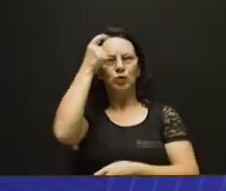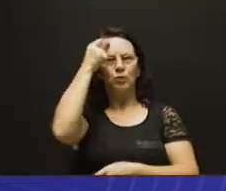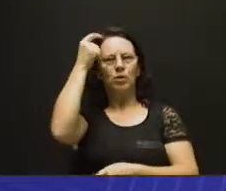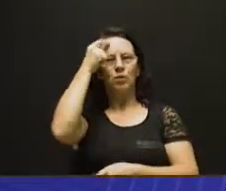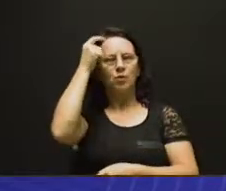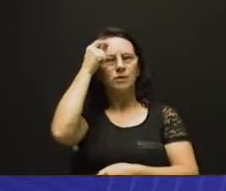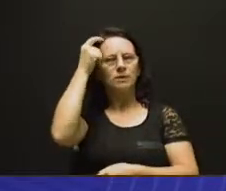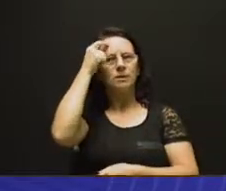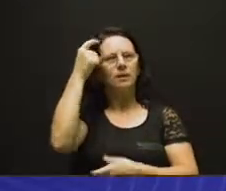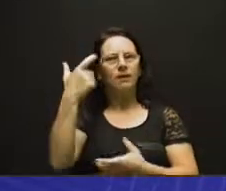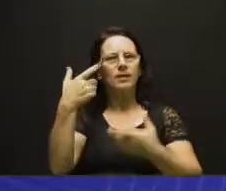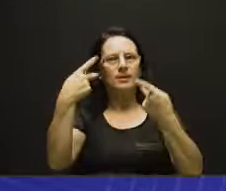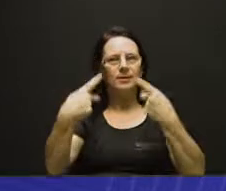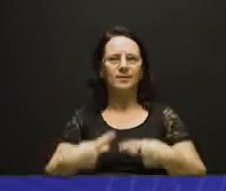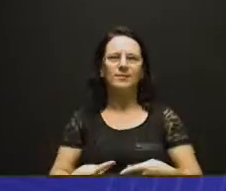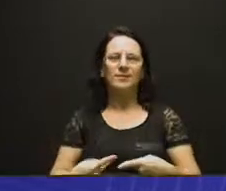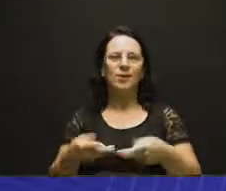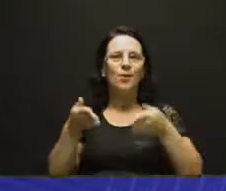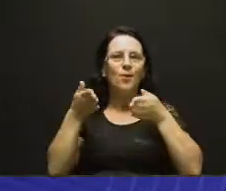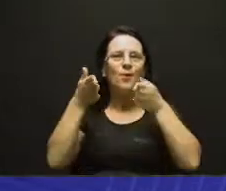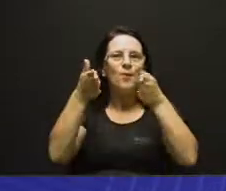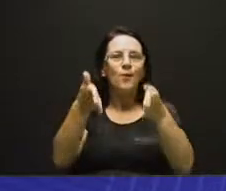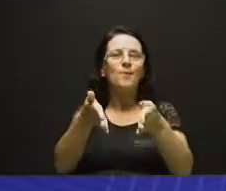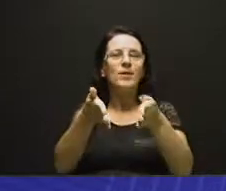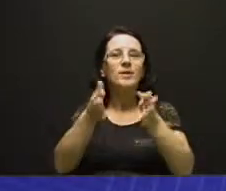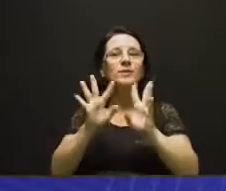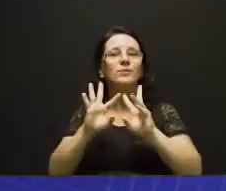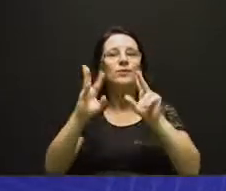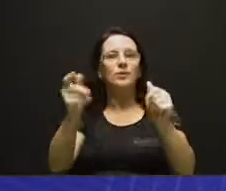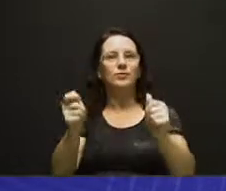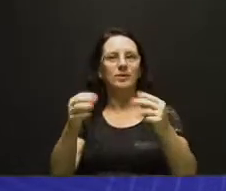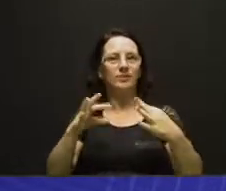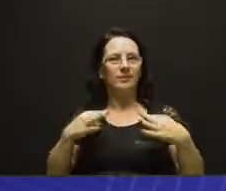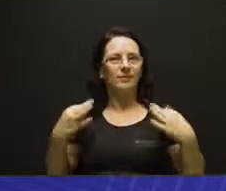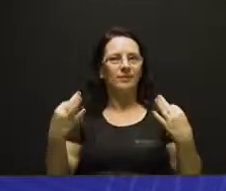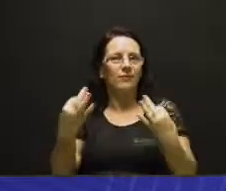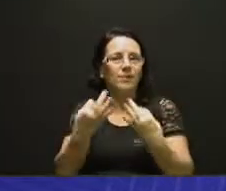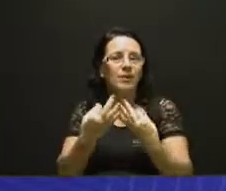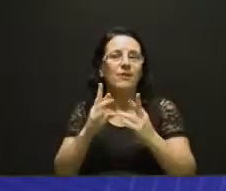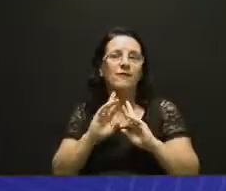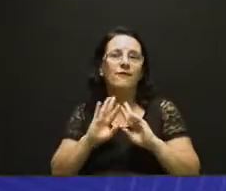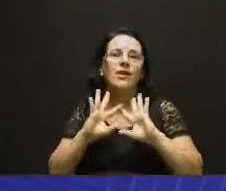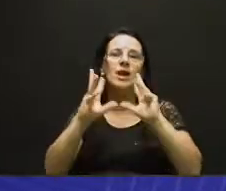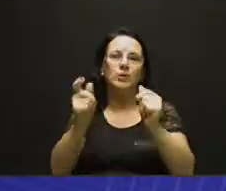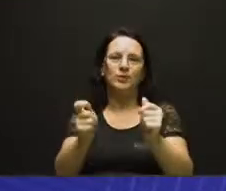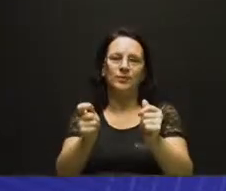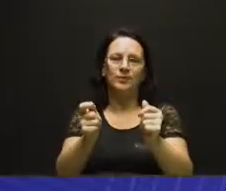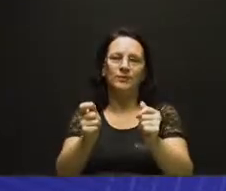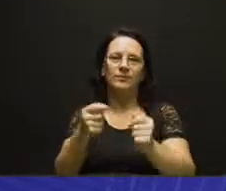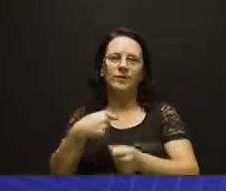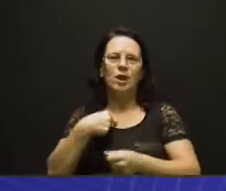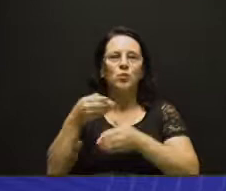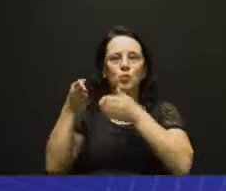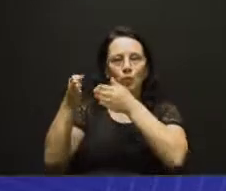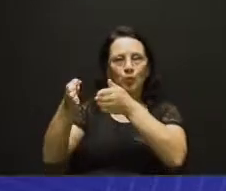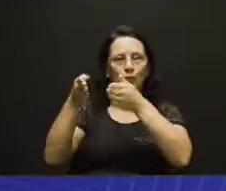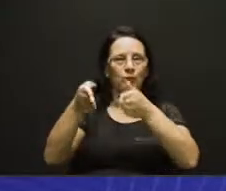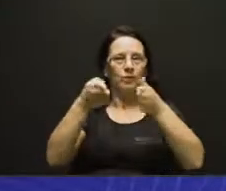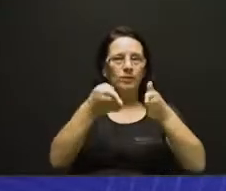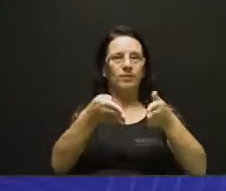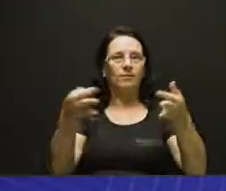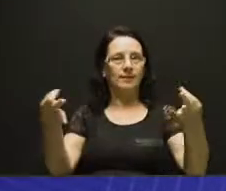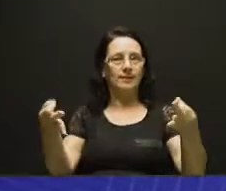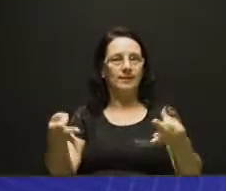é o que vai definir o sucesso dos caminhos e decisões tomadas pelas famílias isso é fato enquanto a gente não tiver um direcionamento adequado